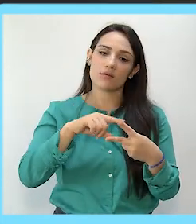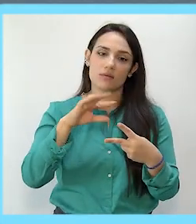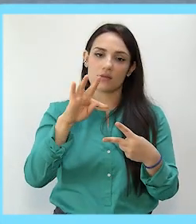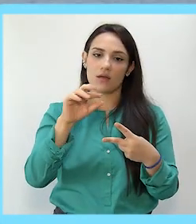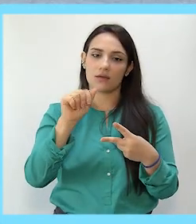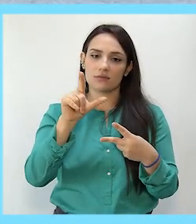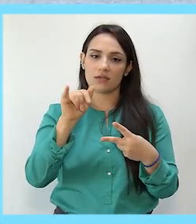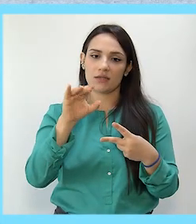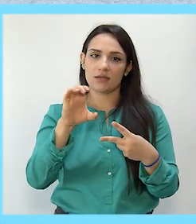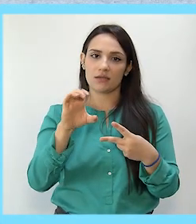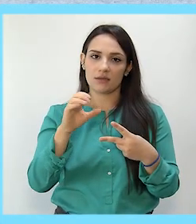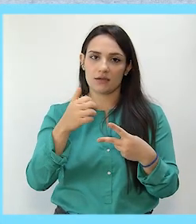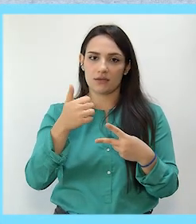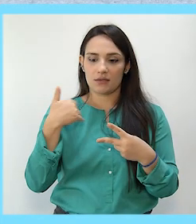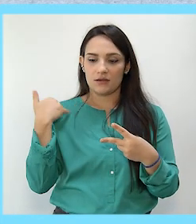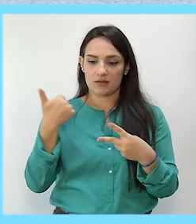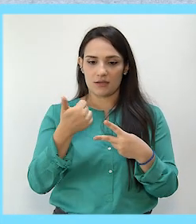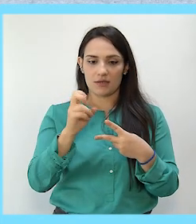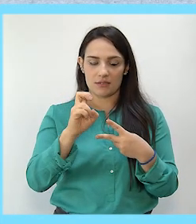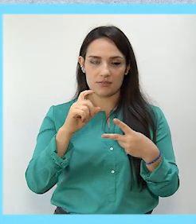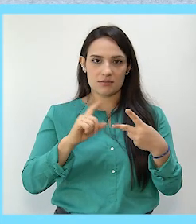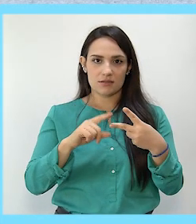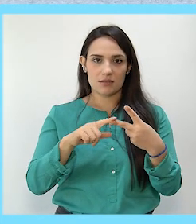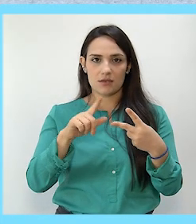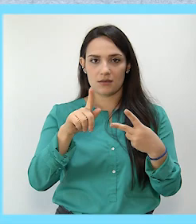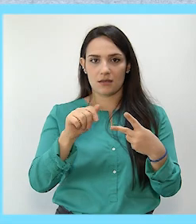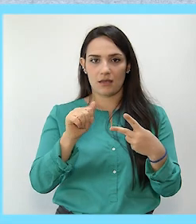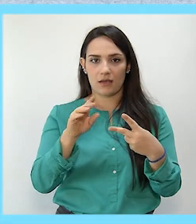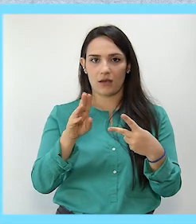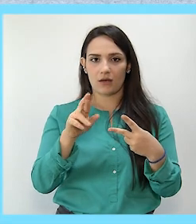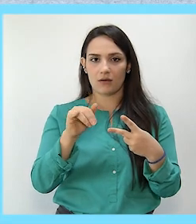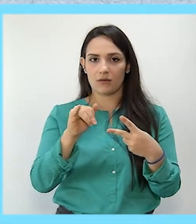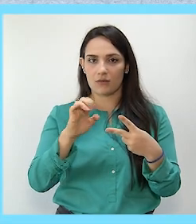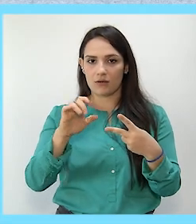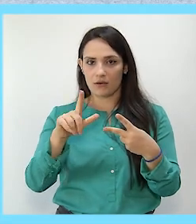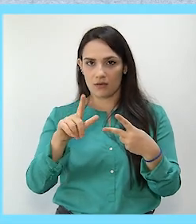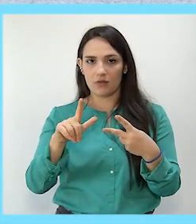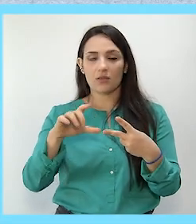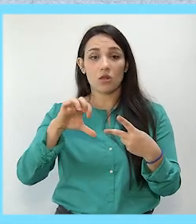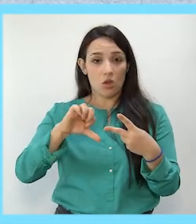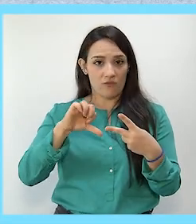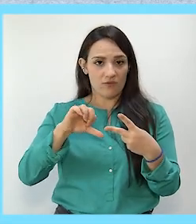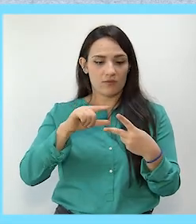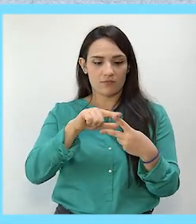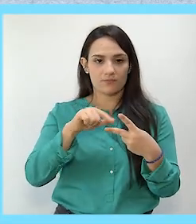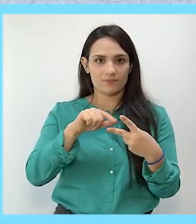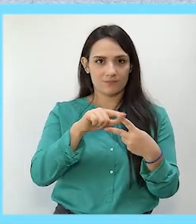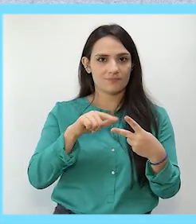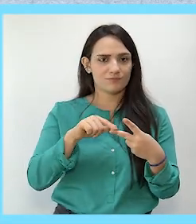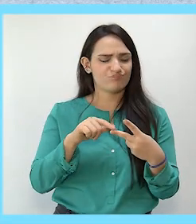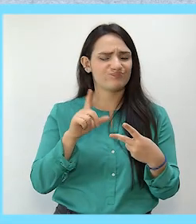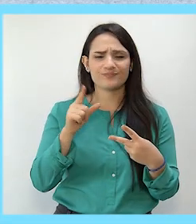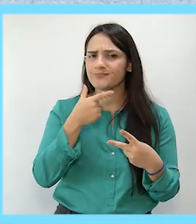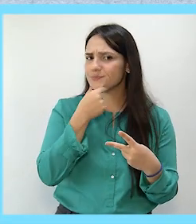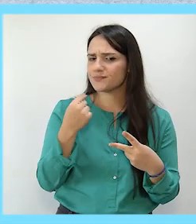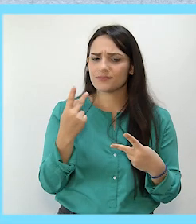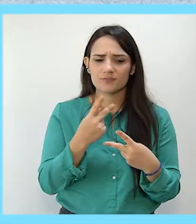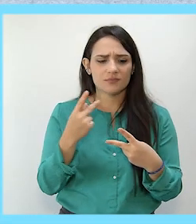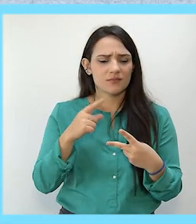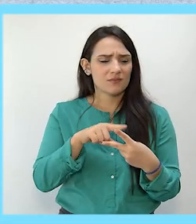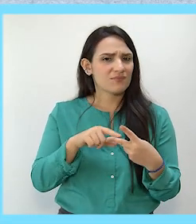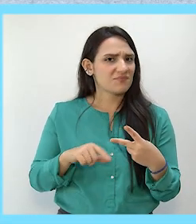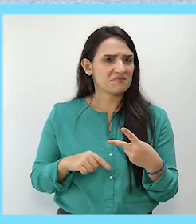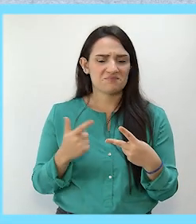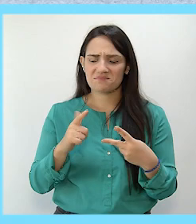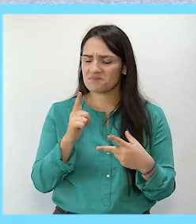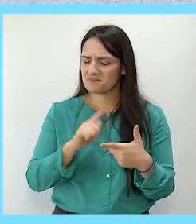é o Tarek, e um de 9, que é o Gabriel. Eles dois são meninos, assim, que, graças a